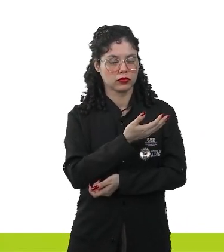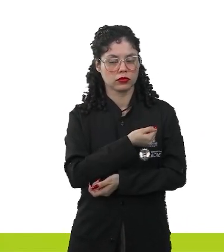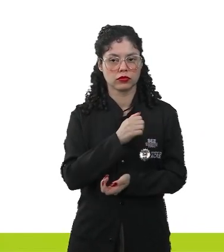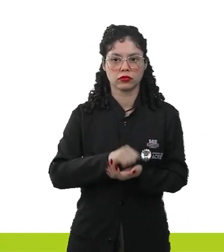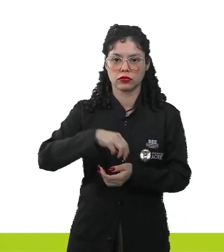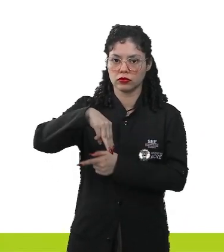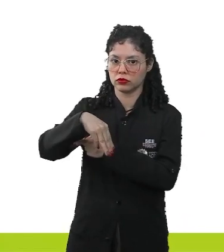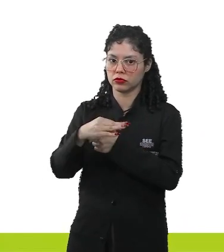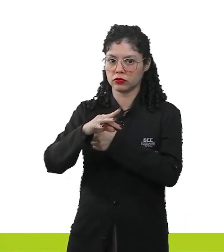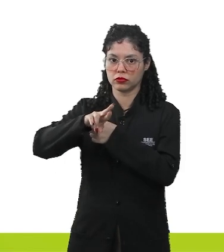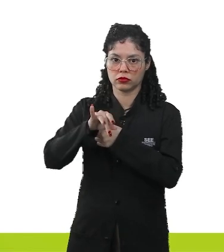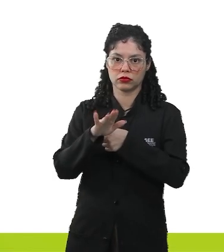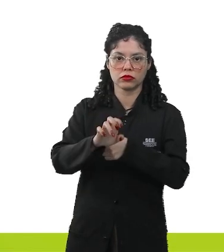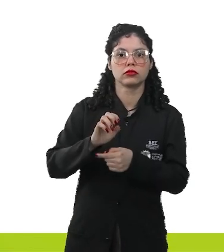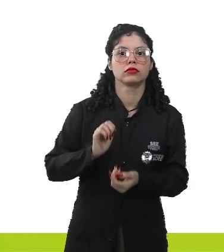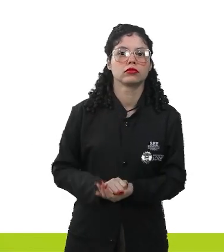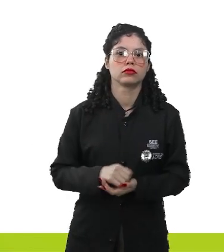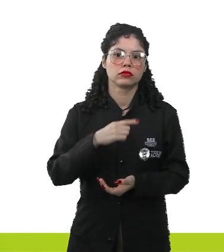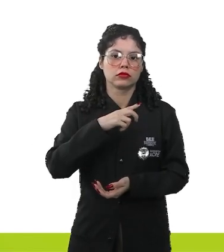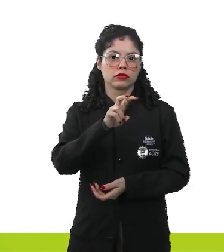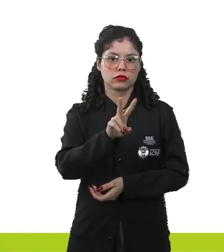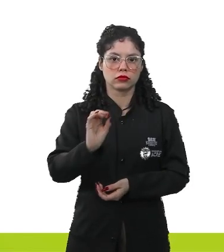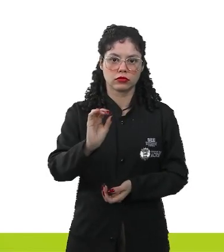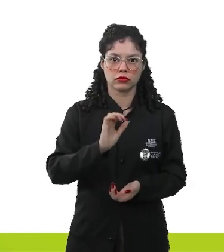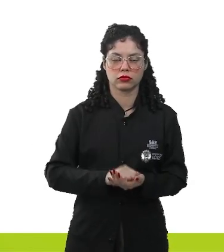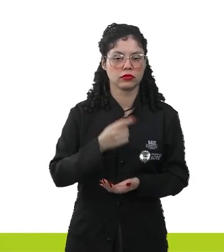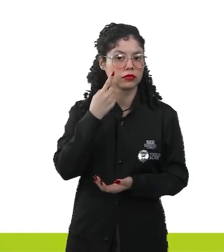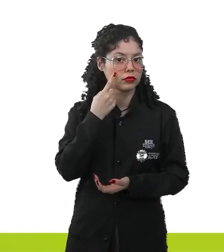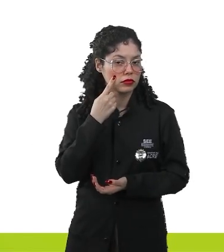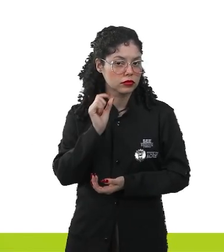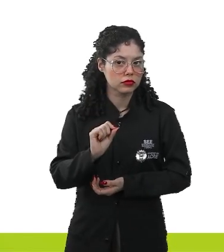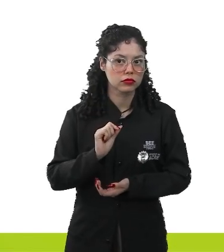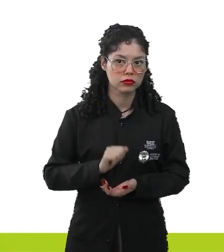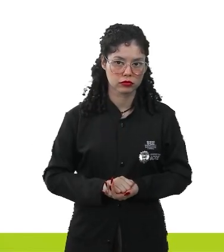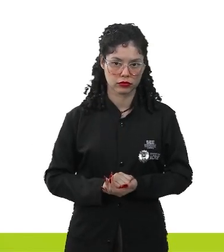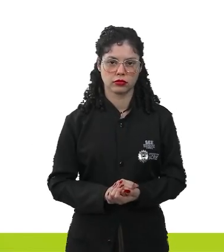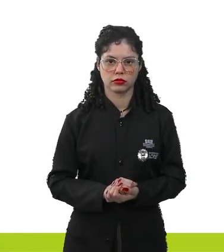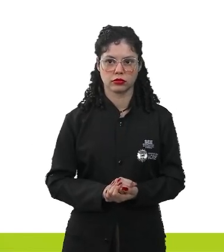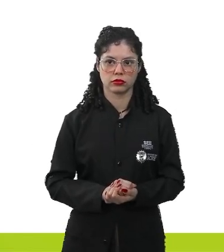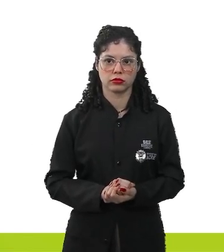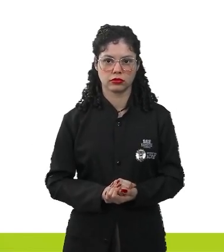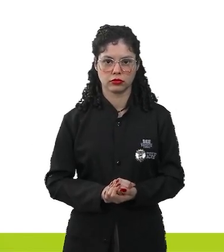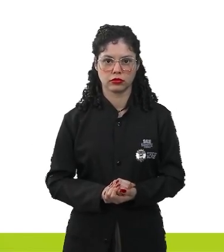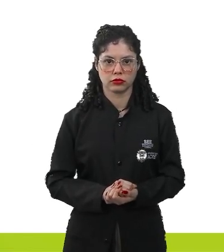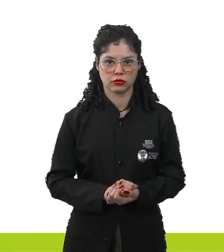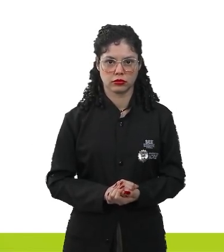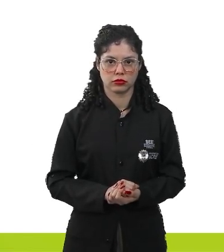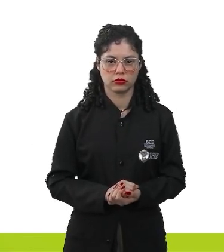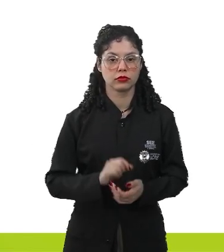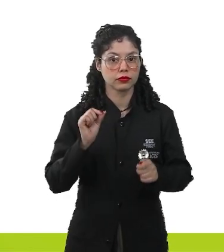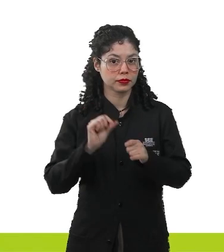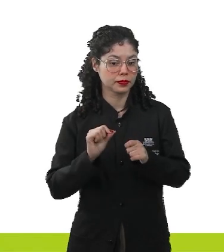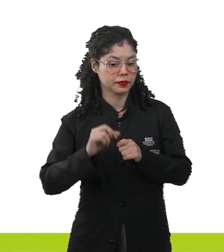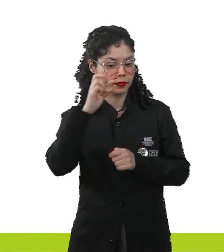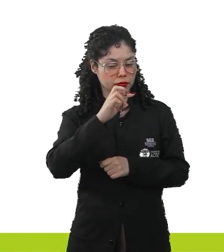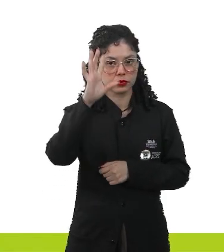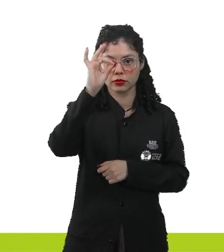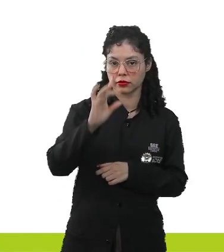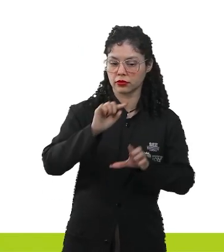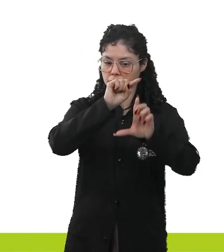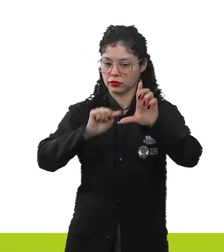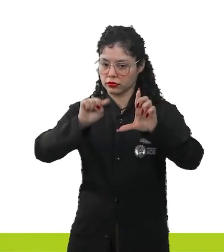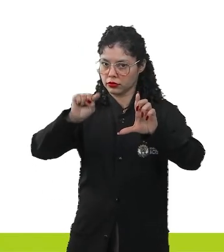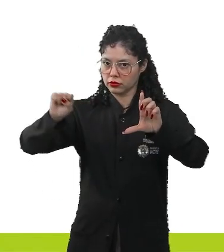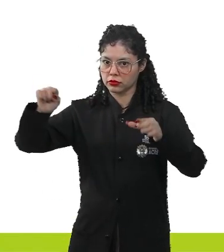diário V0. Visto isso, nós podemos, fazendo a análise do